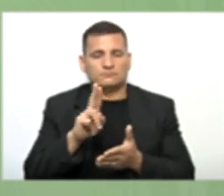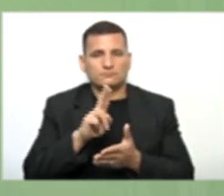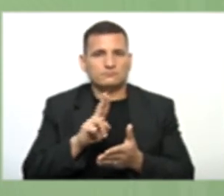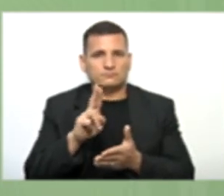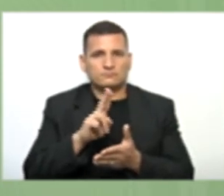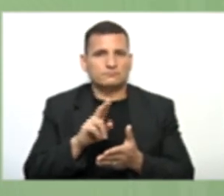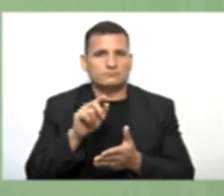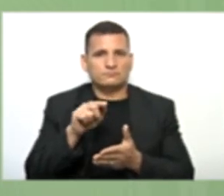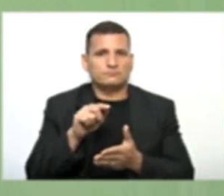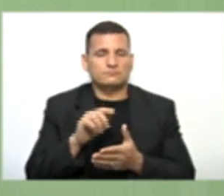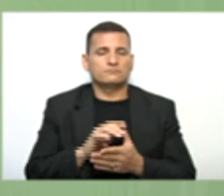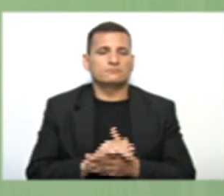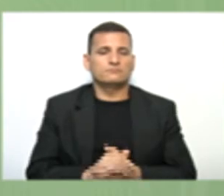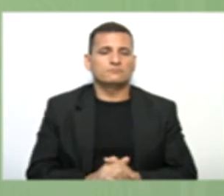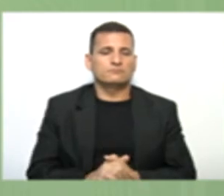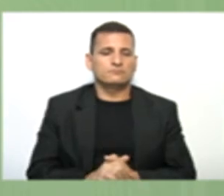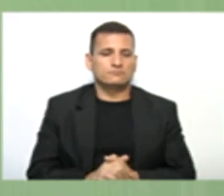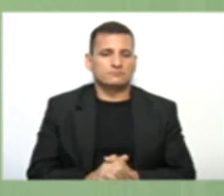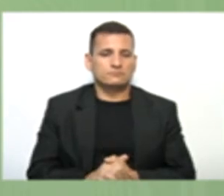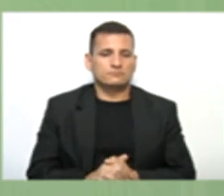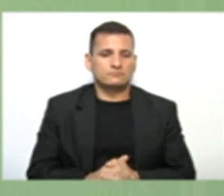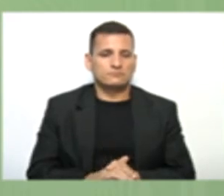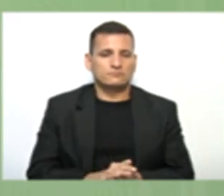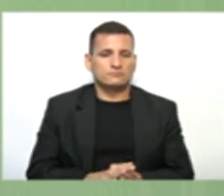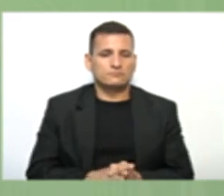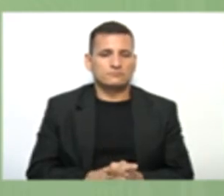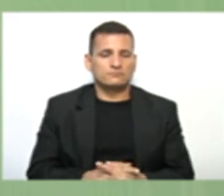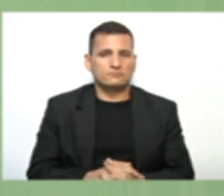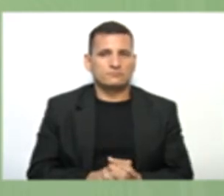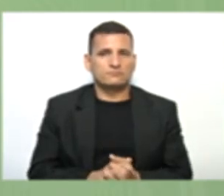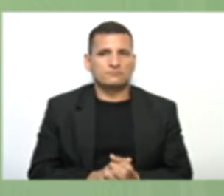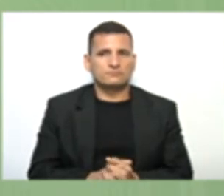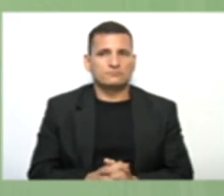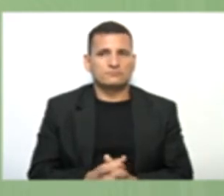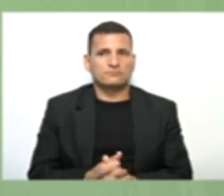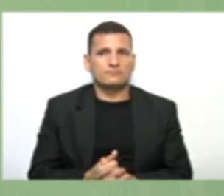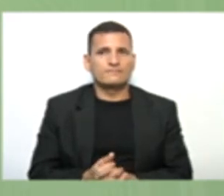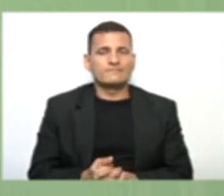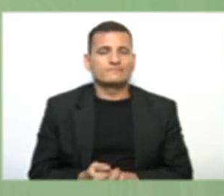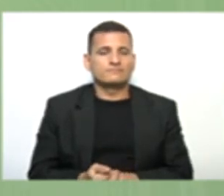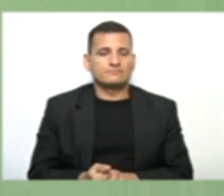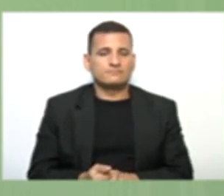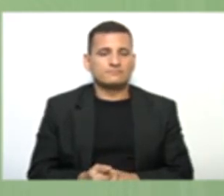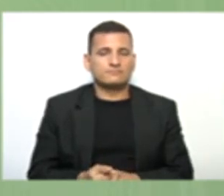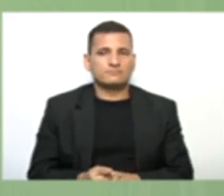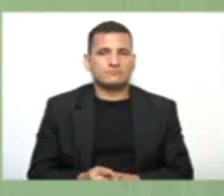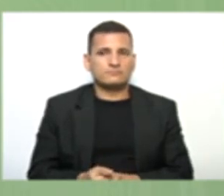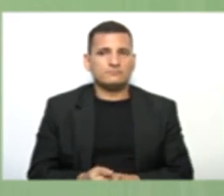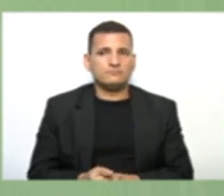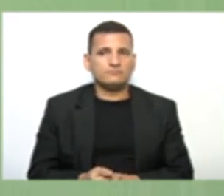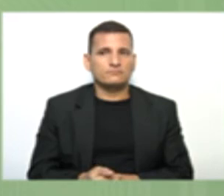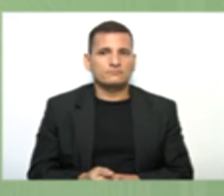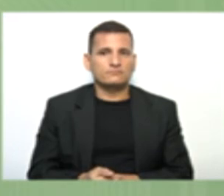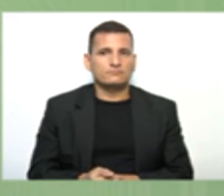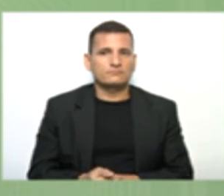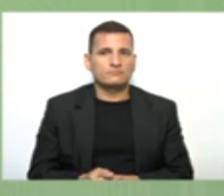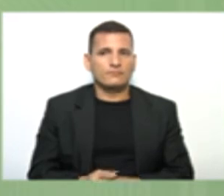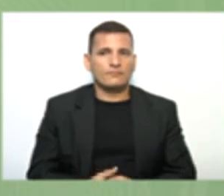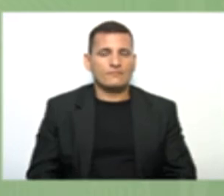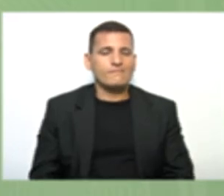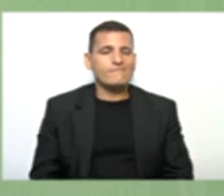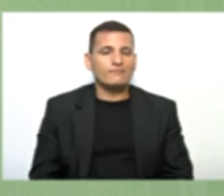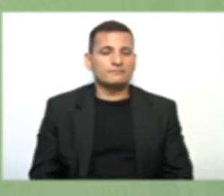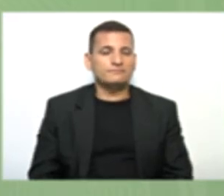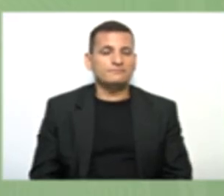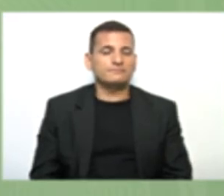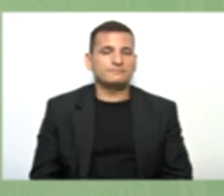essa condição falsa. Sim, verdade. Né? Aí depois ela executa e fica tudo normalizado, porque eu já disse que é até